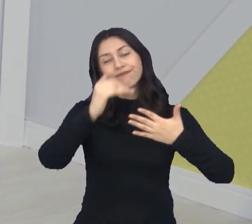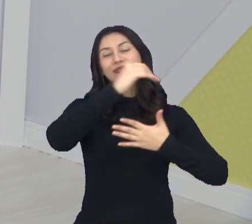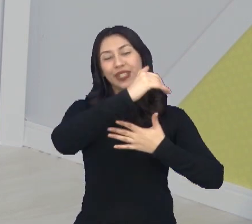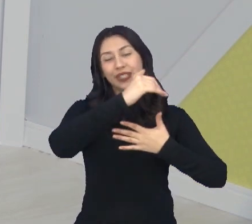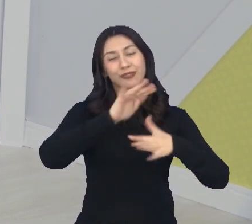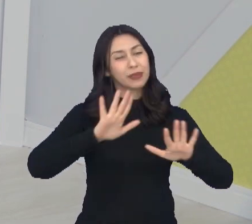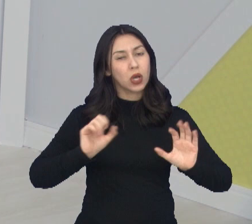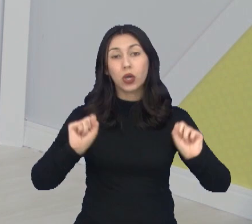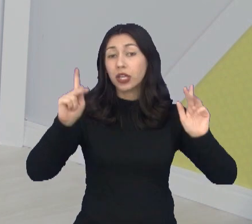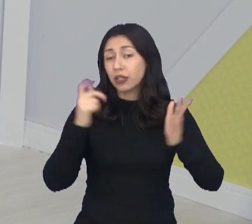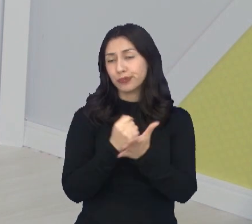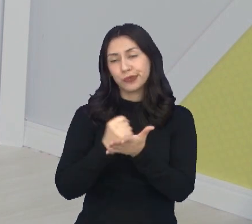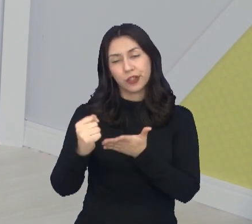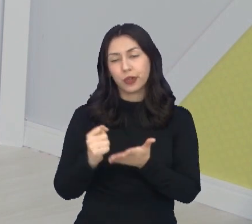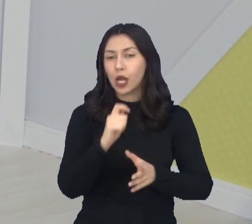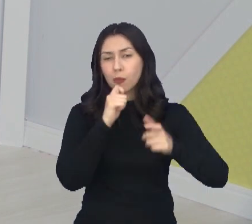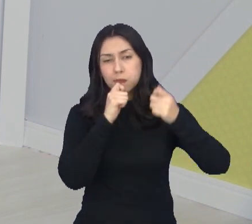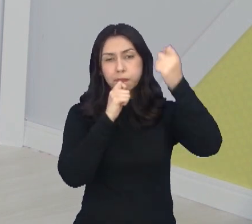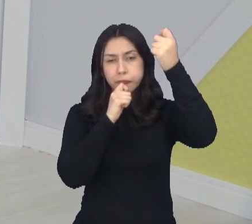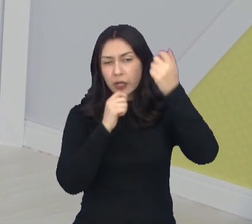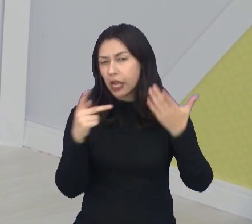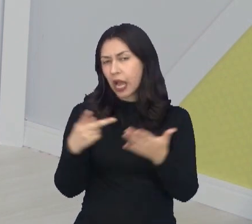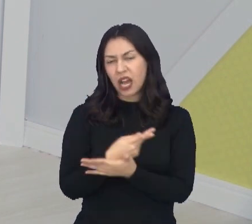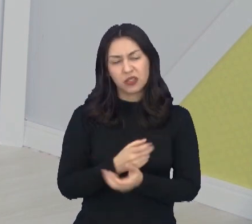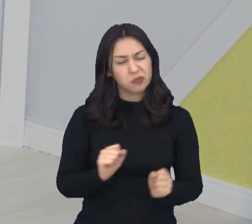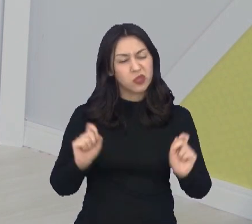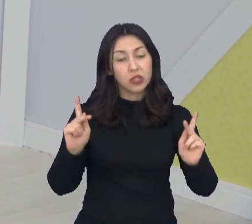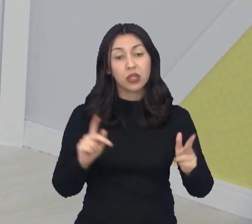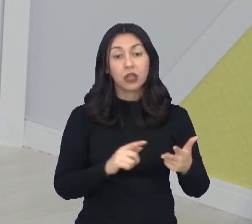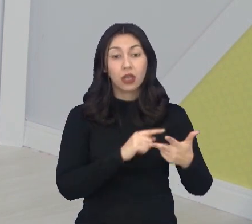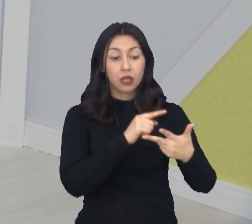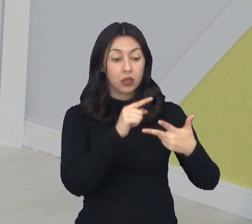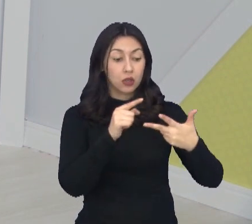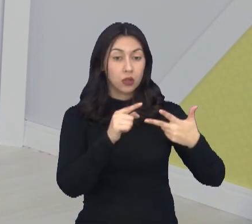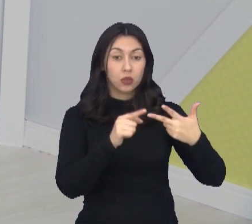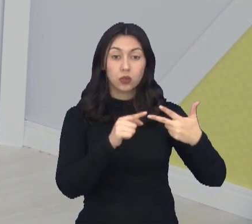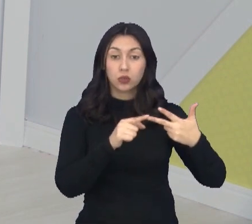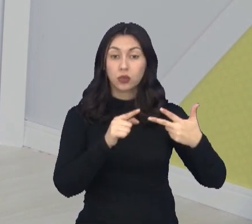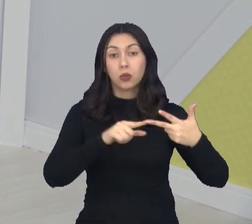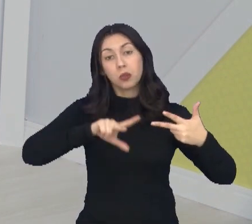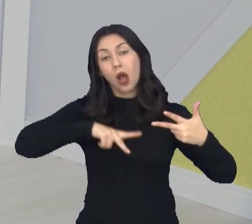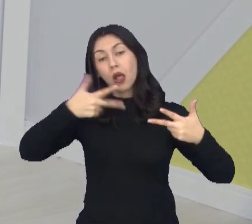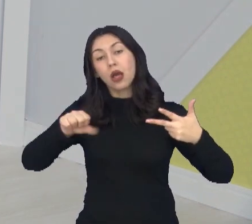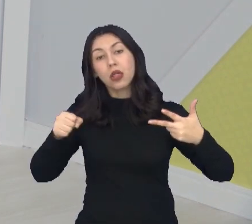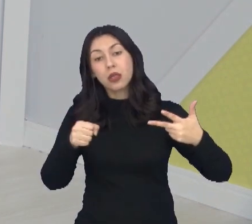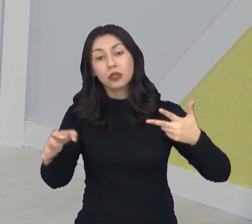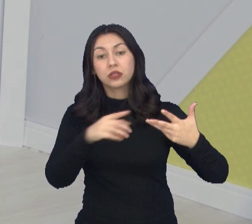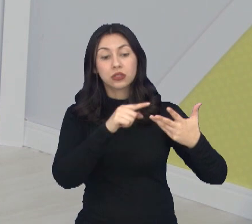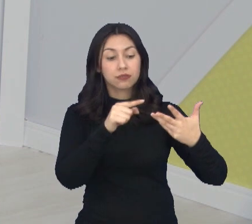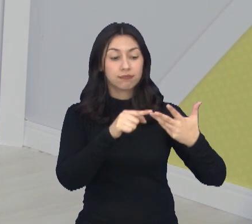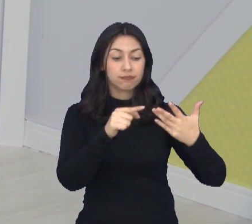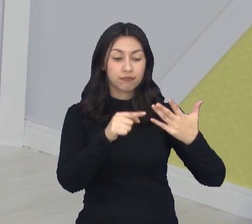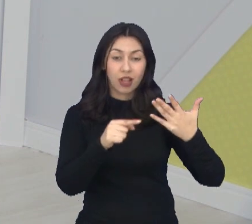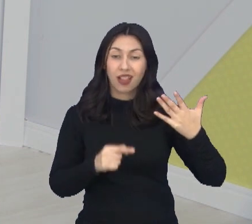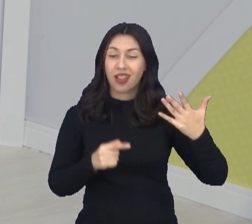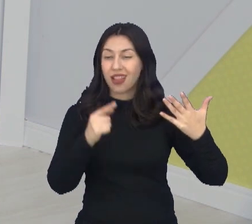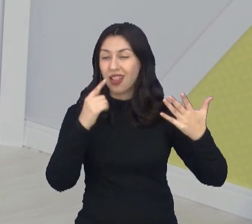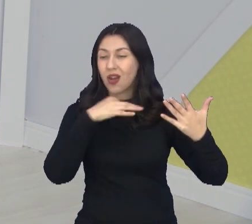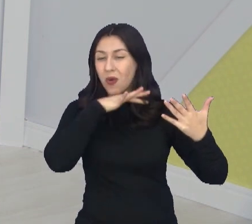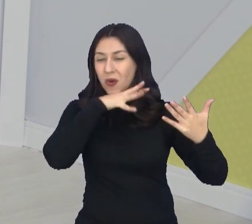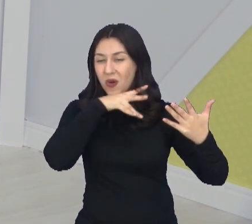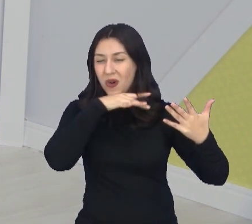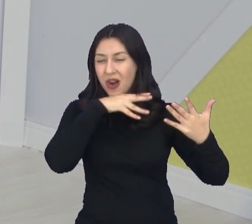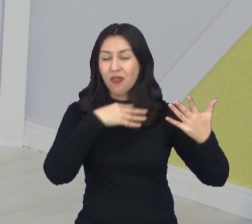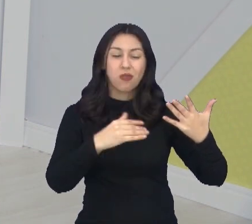já passou. Aqui, ó, a Portuguesa Santista agora permanece em terceiro, só que com 18 pontos. Aí os 3 Santos aí, horrorosos. O